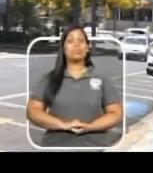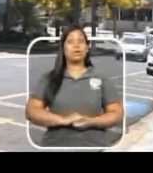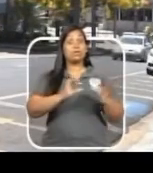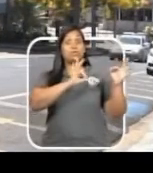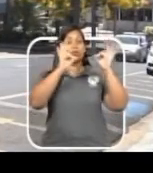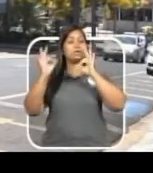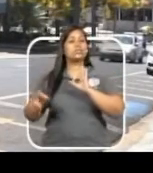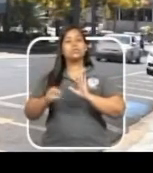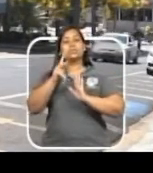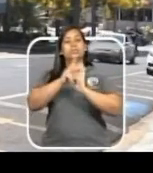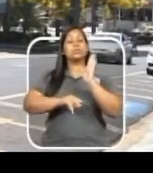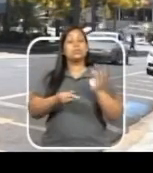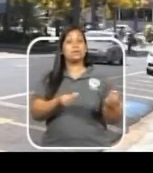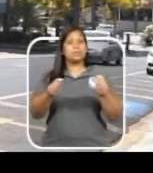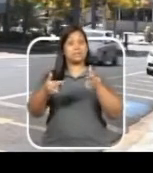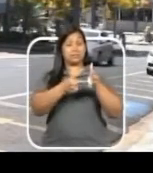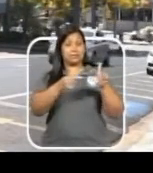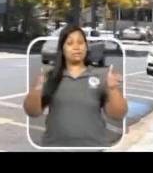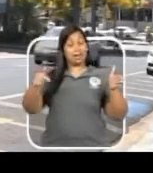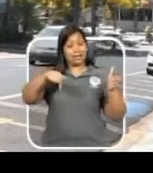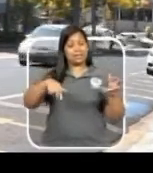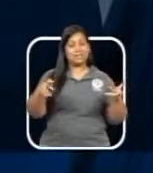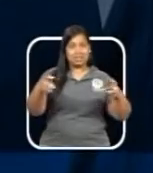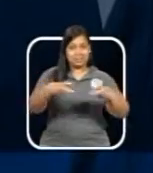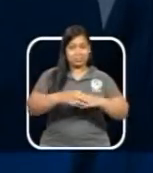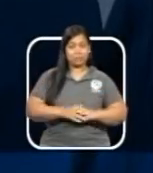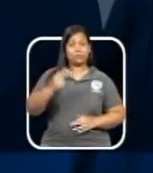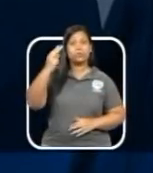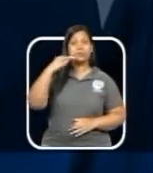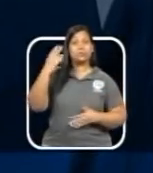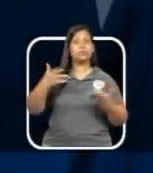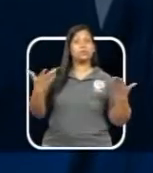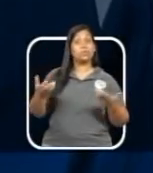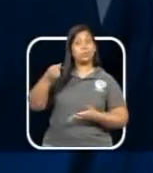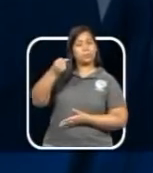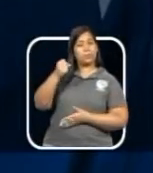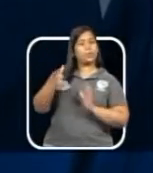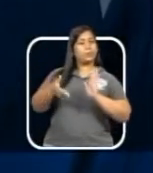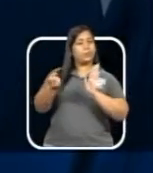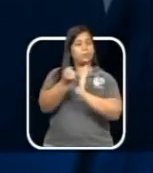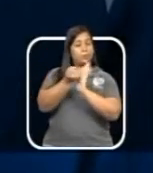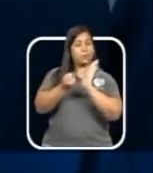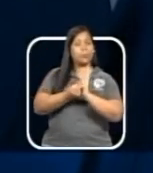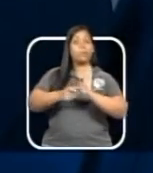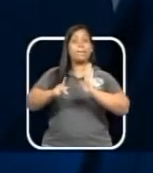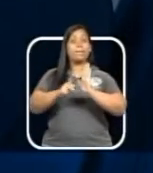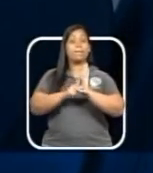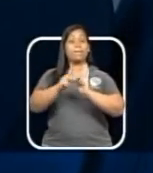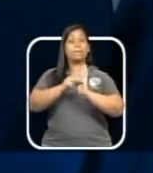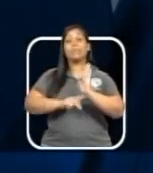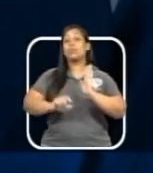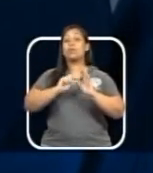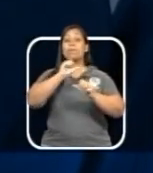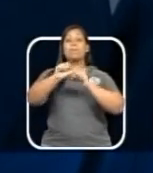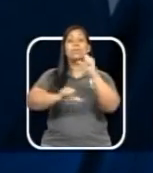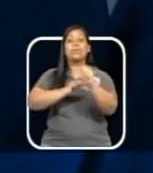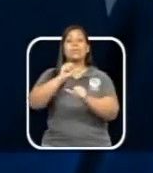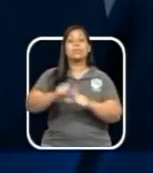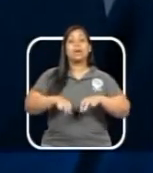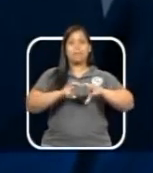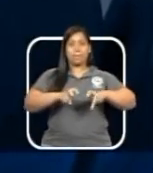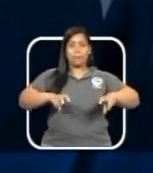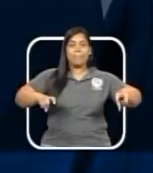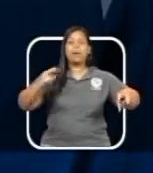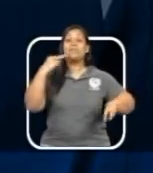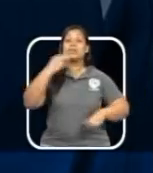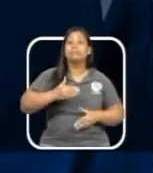Confira os projetos apresentados nessa semana na Câmara. O vereador Anderson Branco protocolou proposta para alterar a composição da Câmara